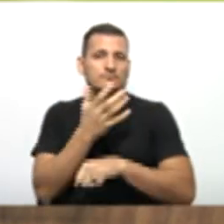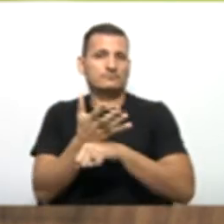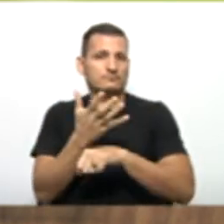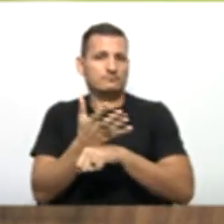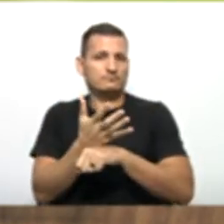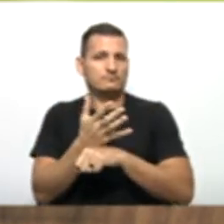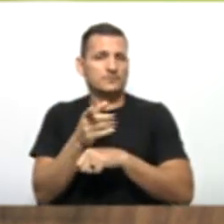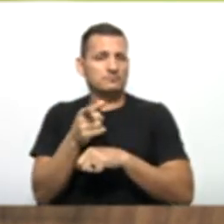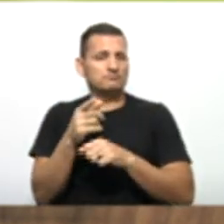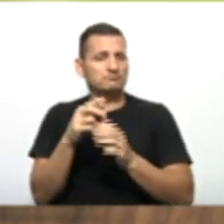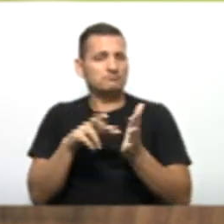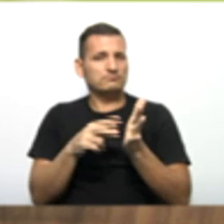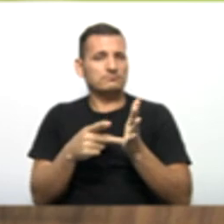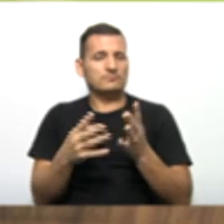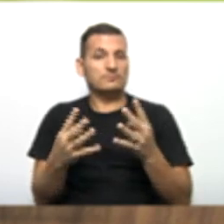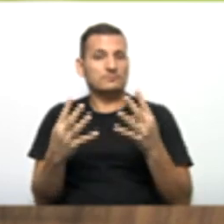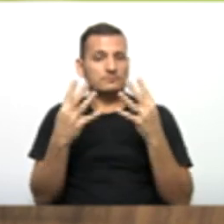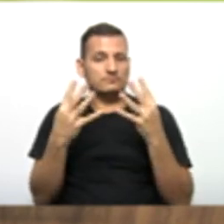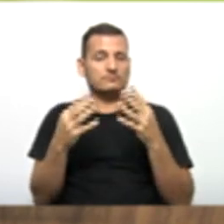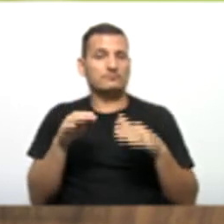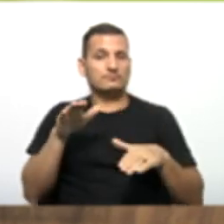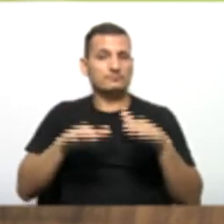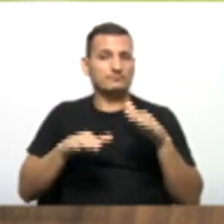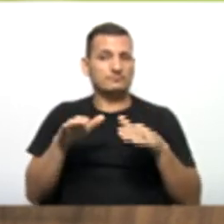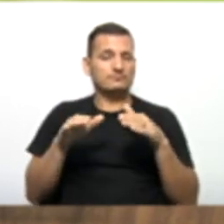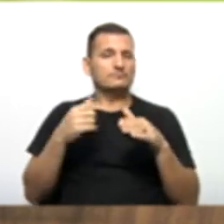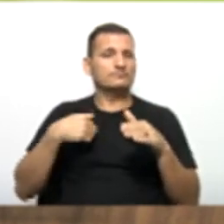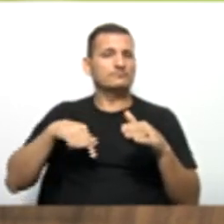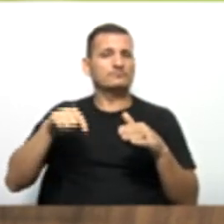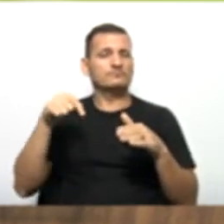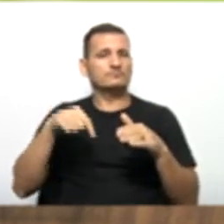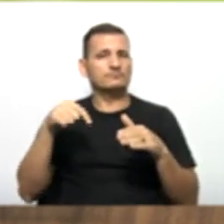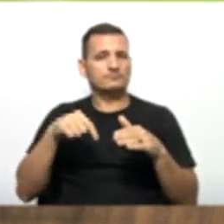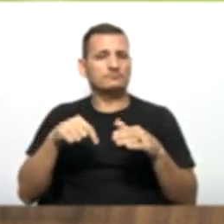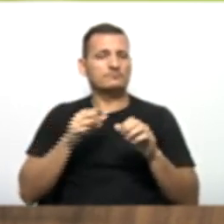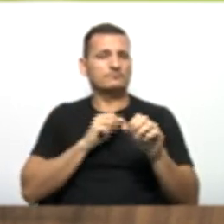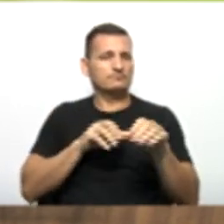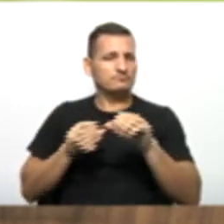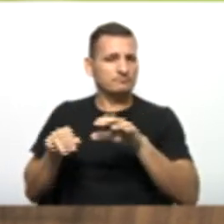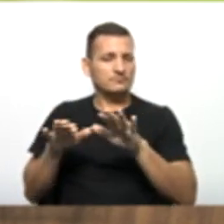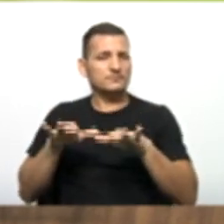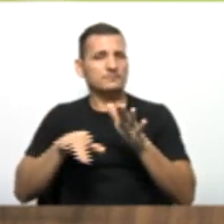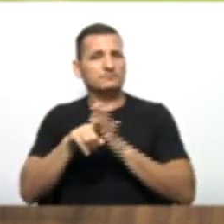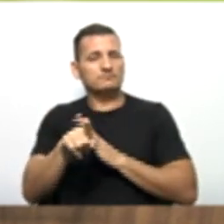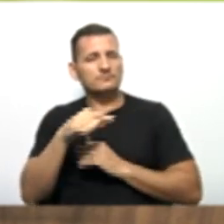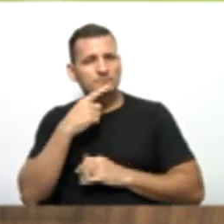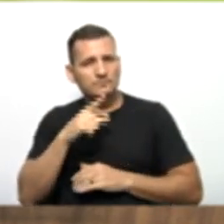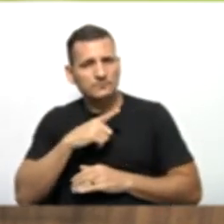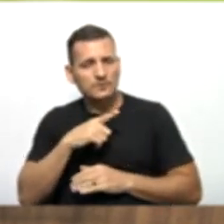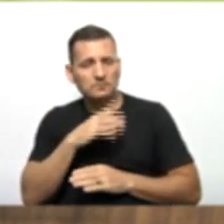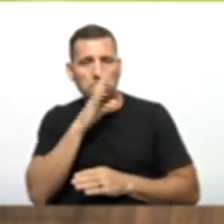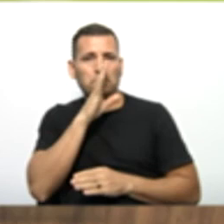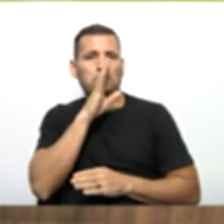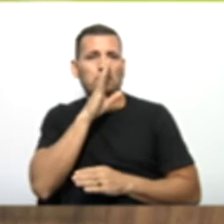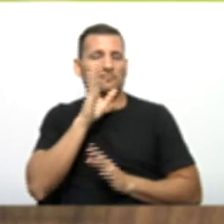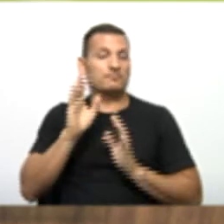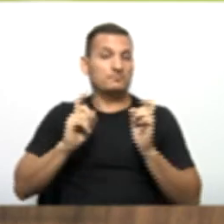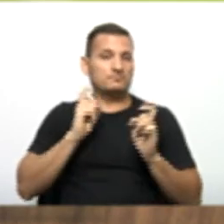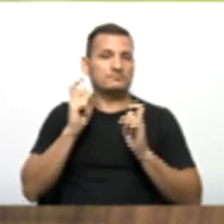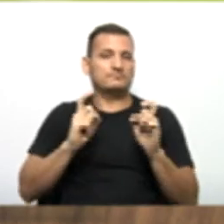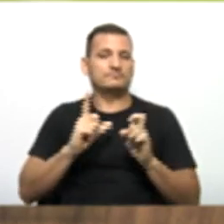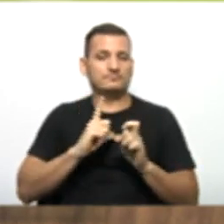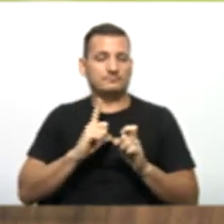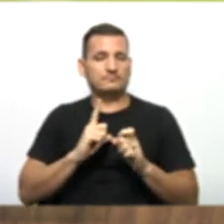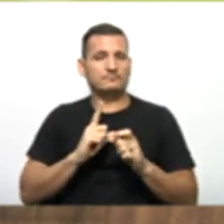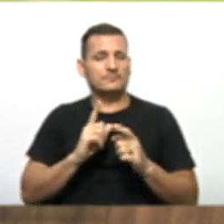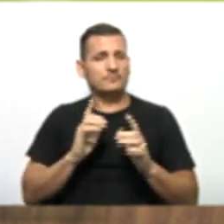prestando atenção né às vezes a gente está aqui dando aula ea gente pergunta se tem dúvida ninguém fala nada é um pouco preocupante até porque hoje